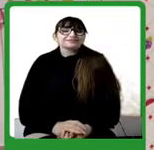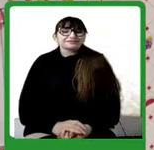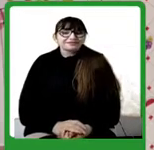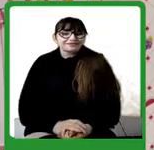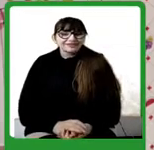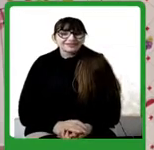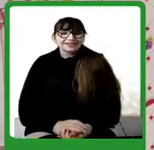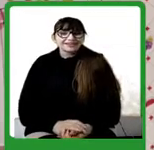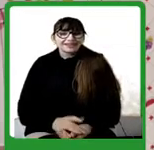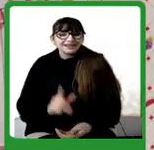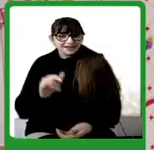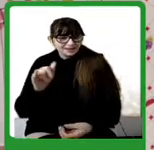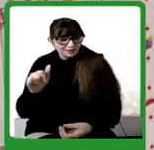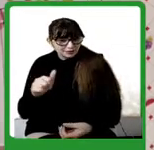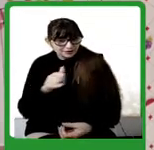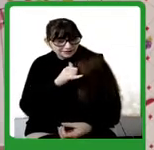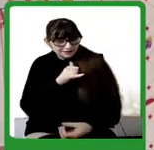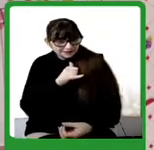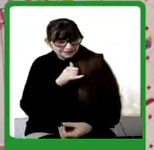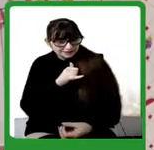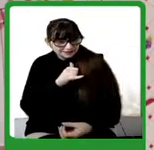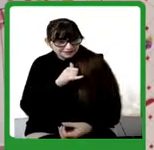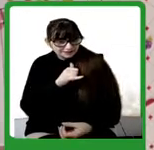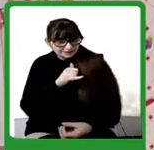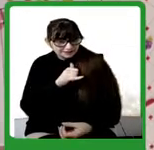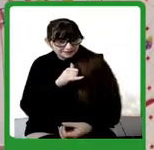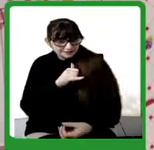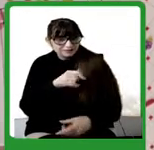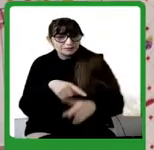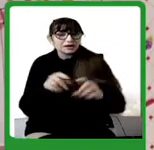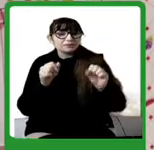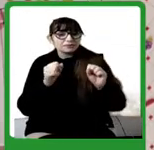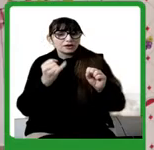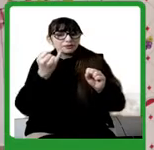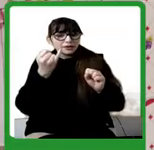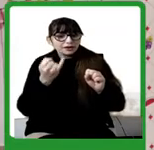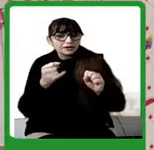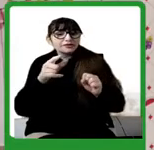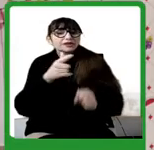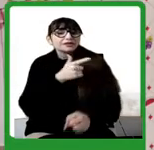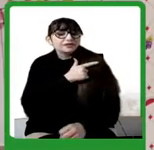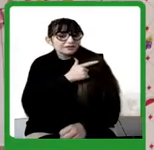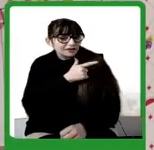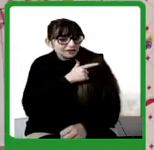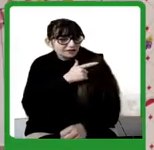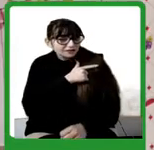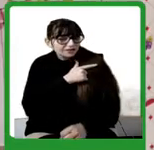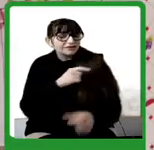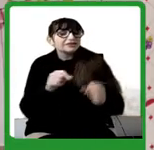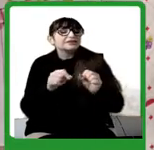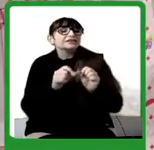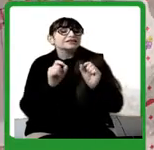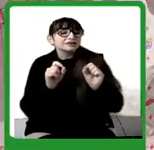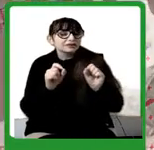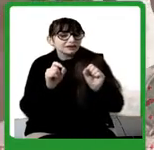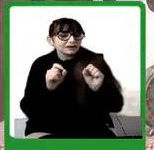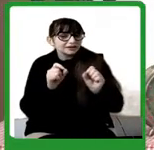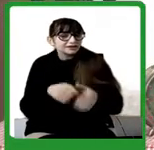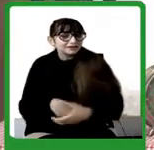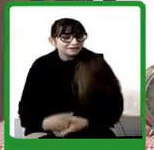Ele é gordinho? Ele é gordinho, mas ele pode emagrecer e vocês que são feios. Vão fazer o quê? Fala pra ele,